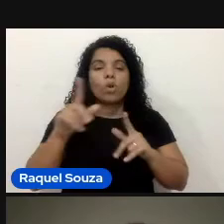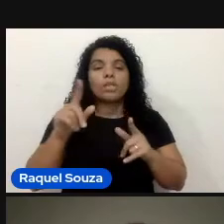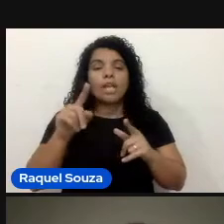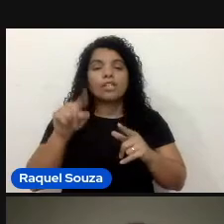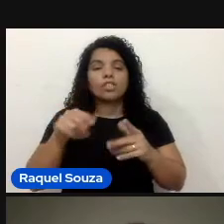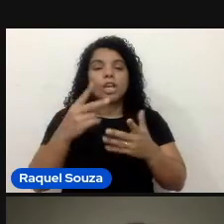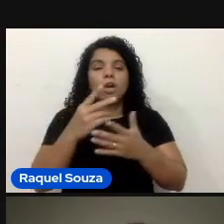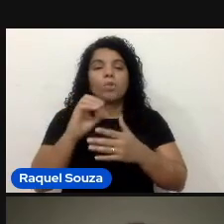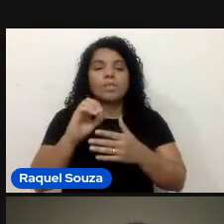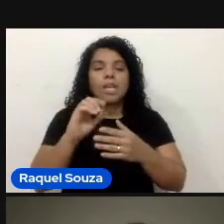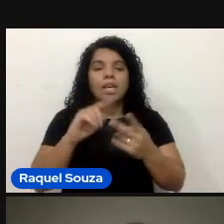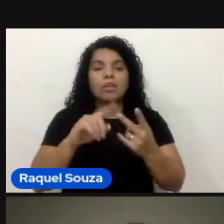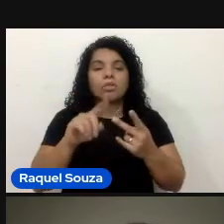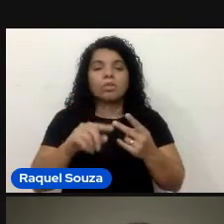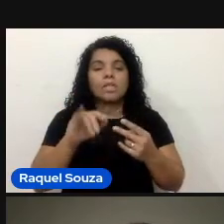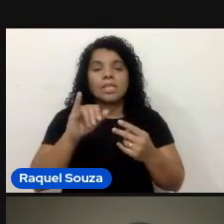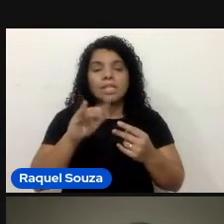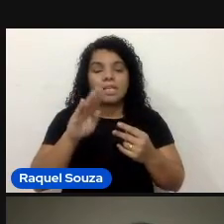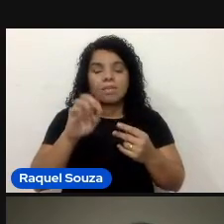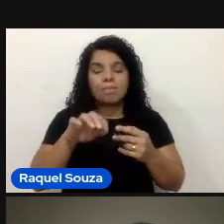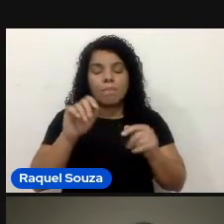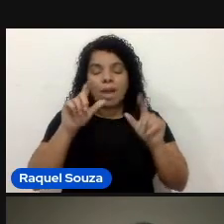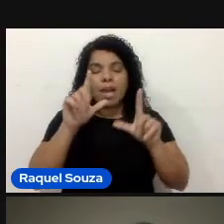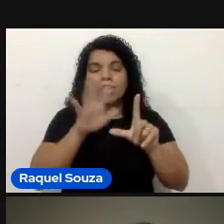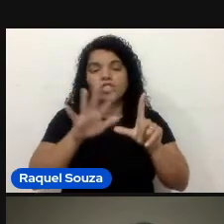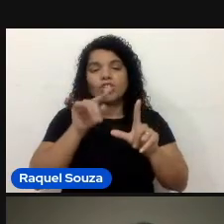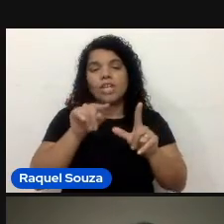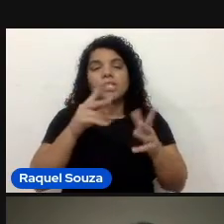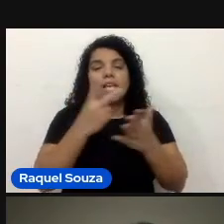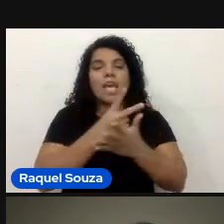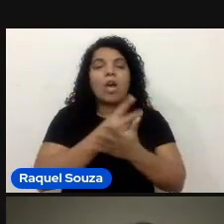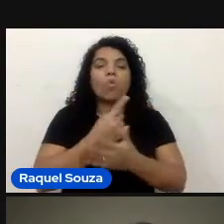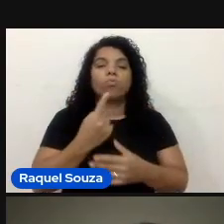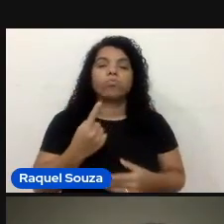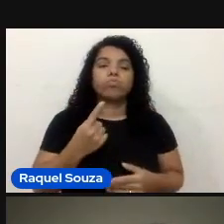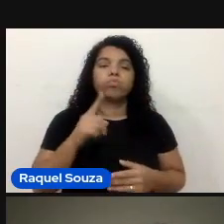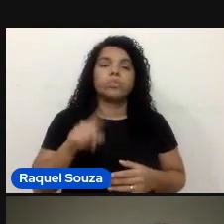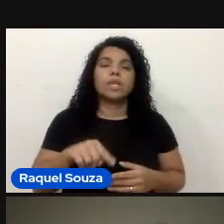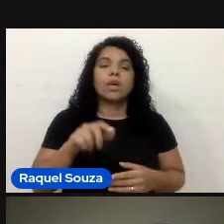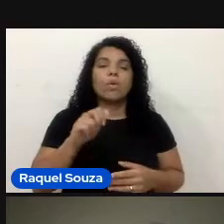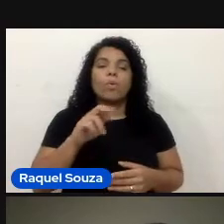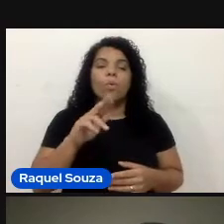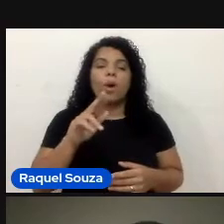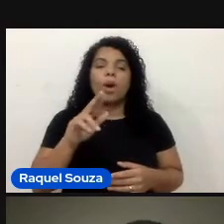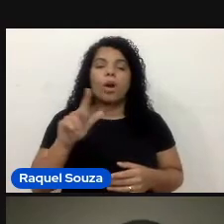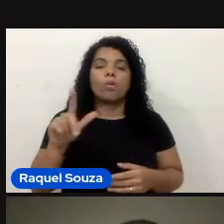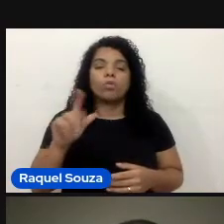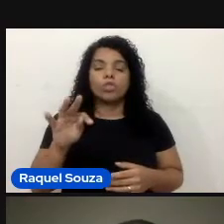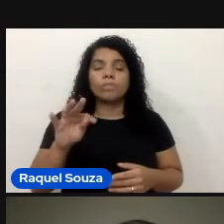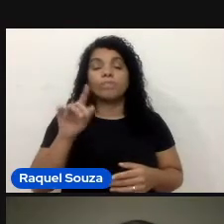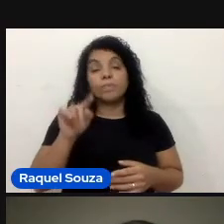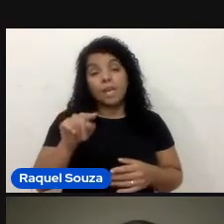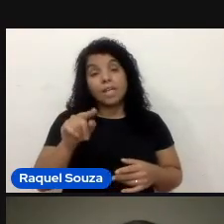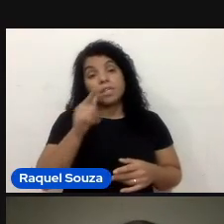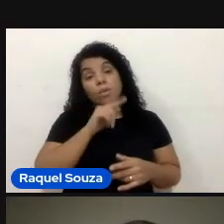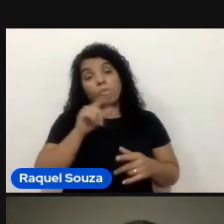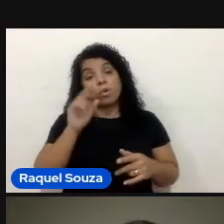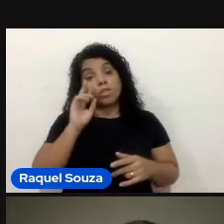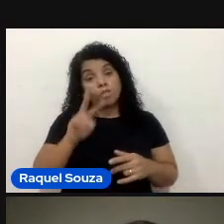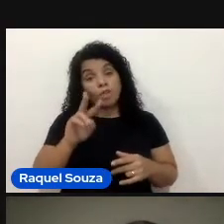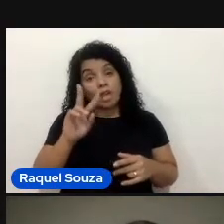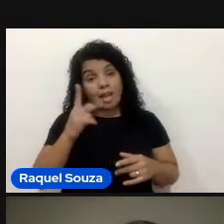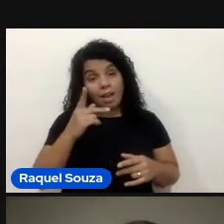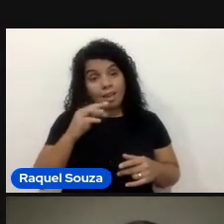E esse daqui de imagem, essa imagem aqui, é o erro 1, que é o erro do alt. E aí a gente pode ver o HTML de fato